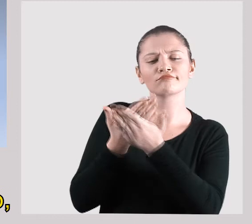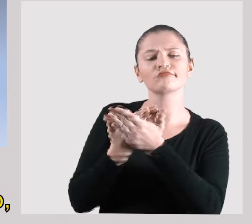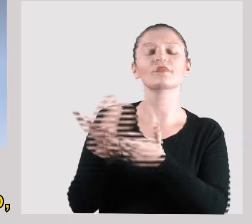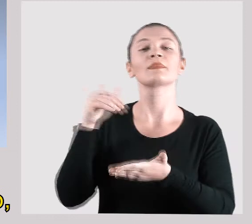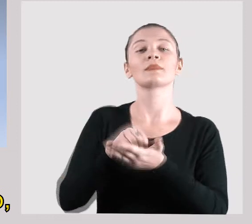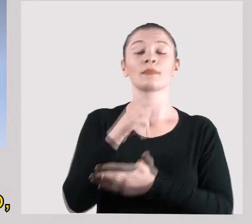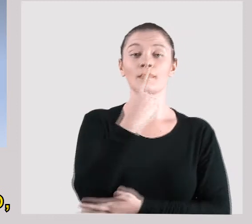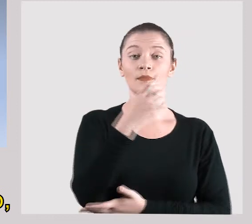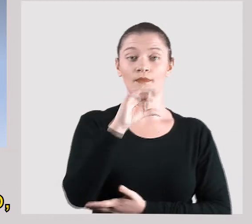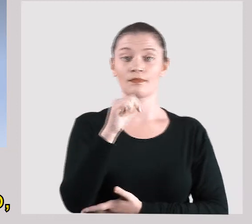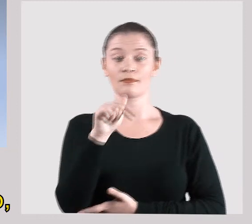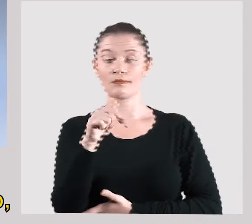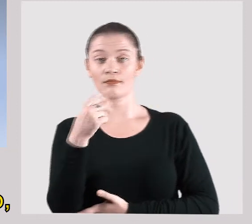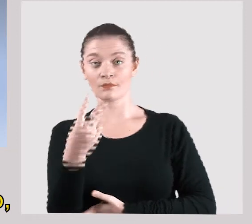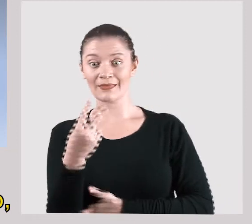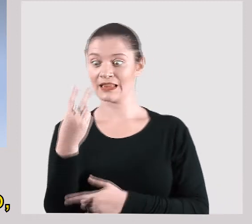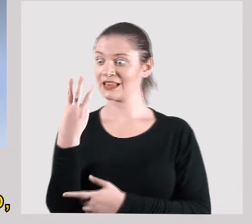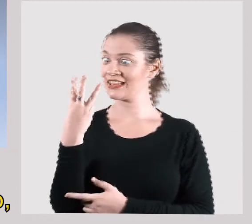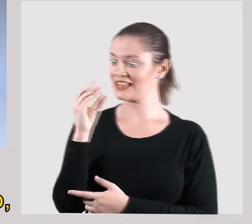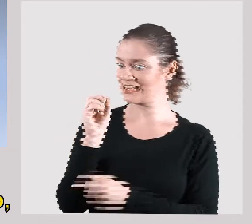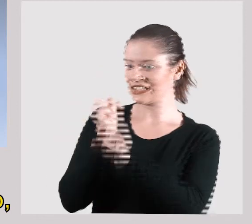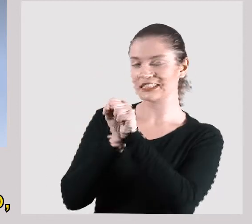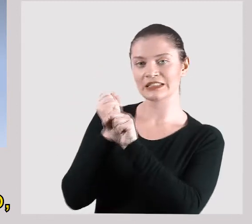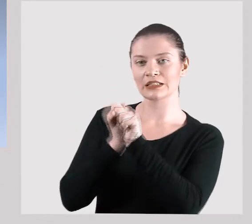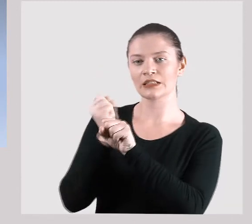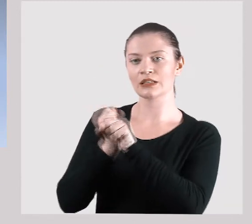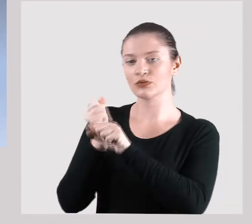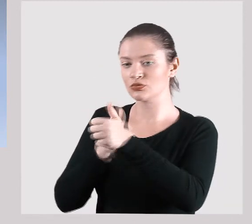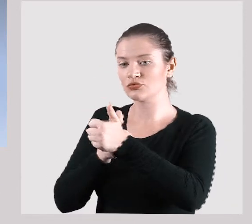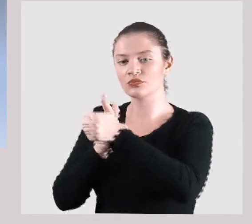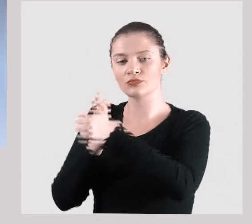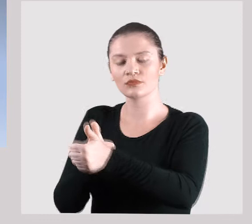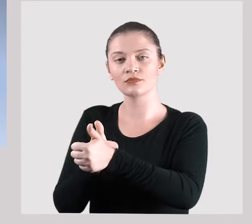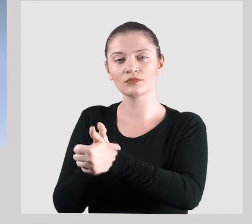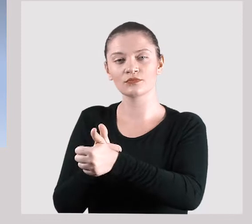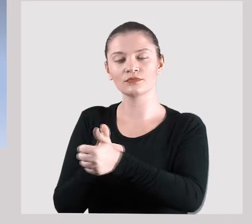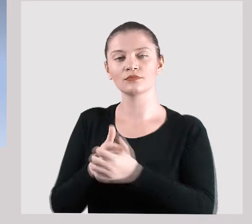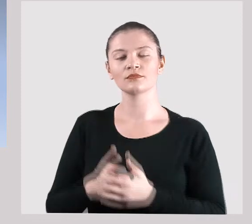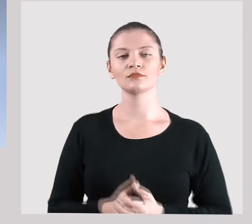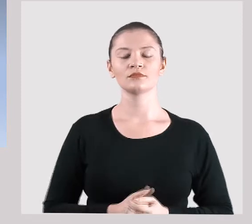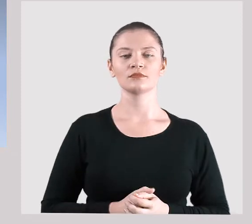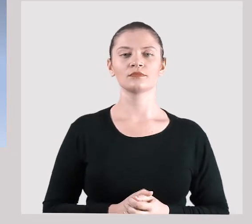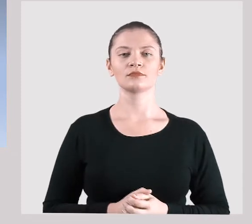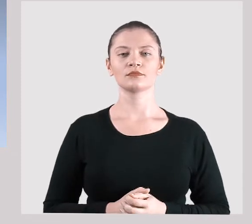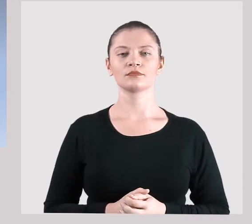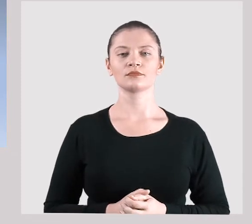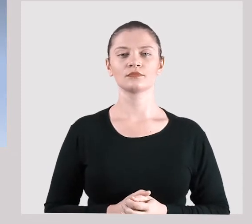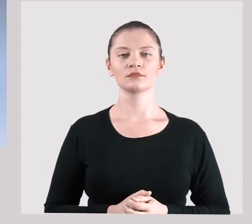1972, então ele fez 30 anos de acompanhamento retrospectivo, e nisso ele encontrou